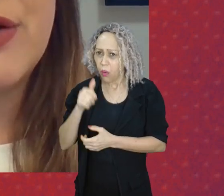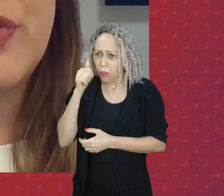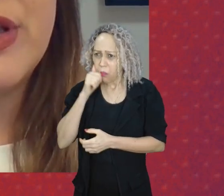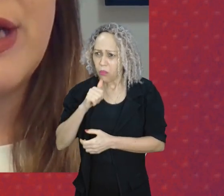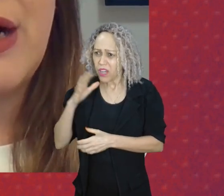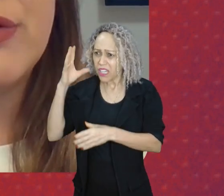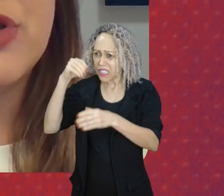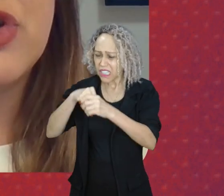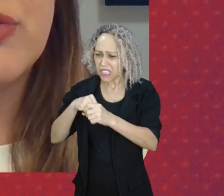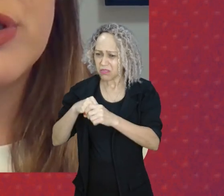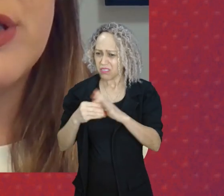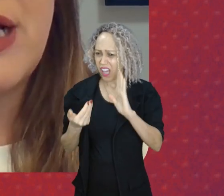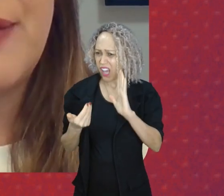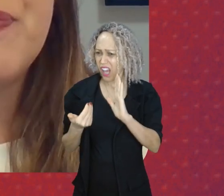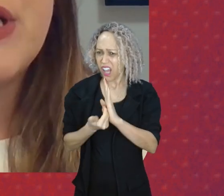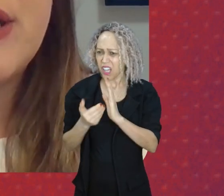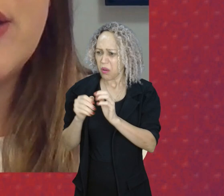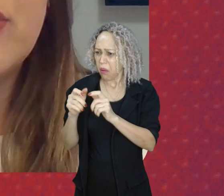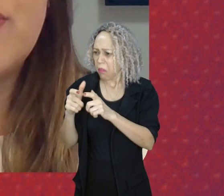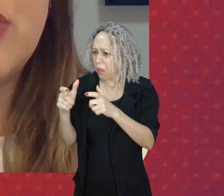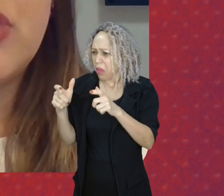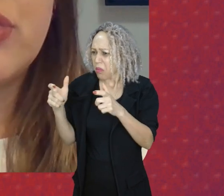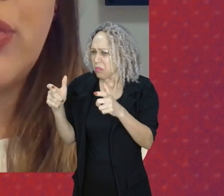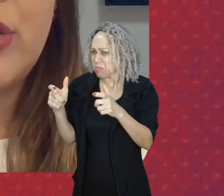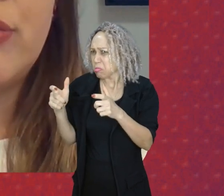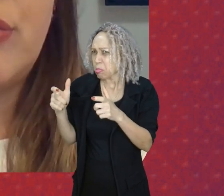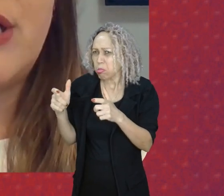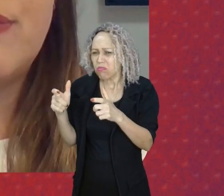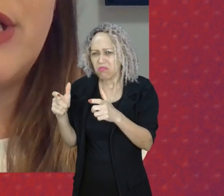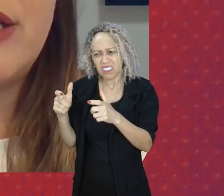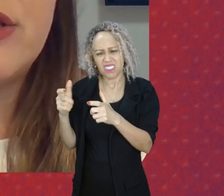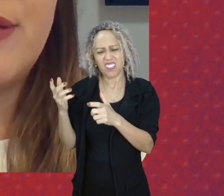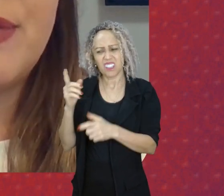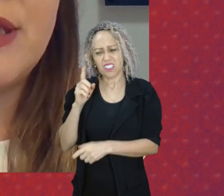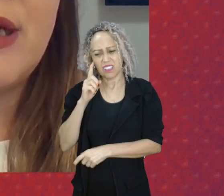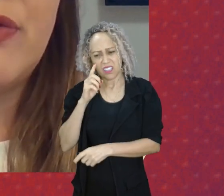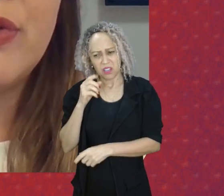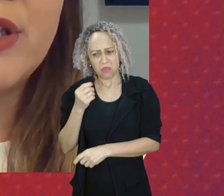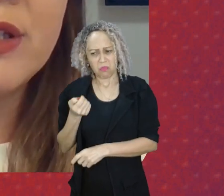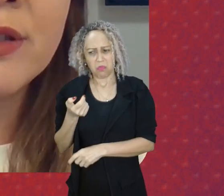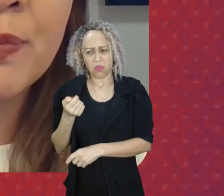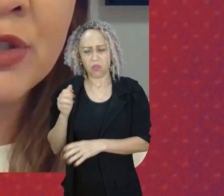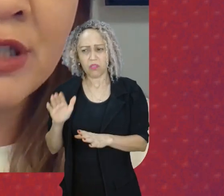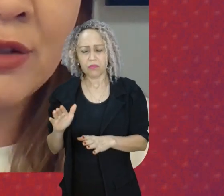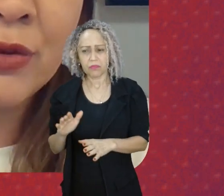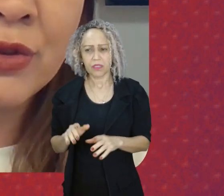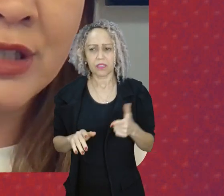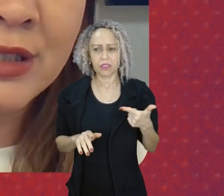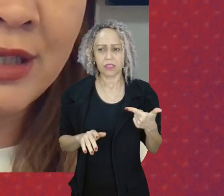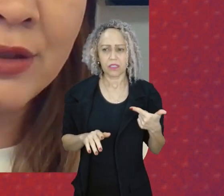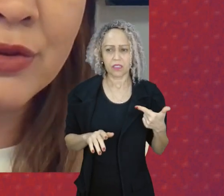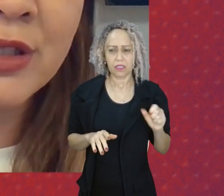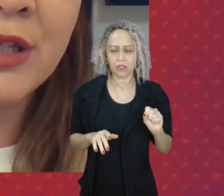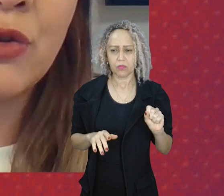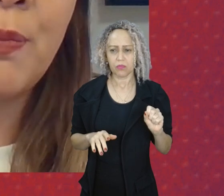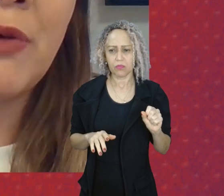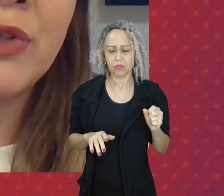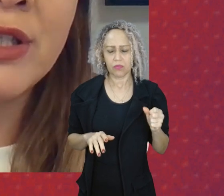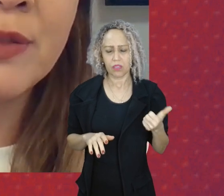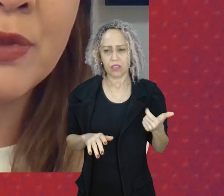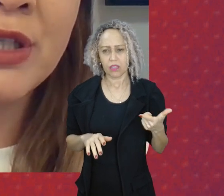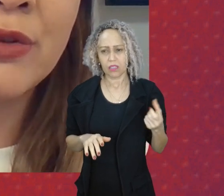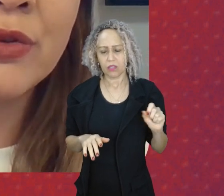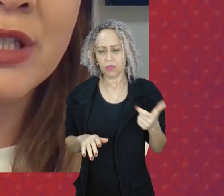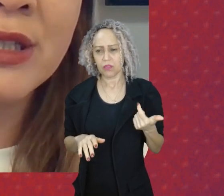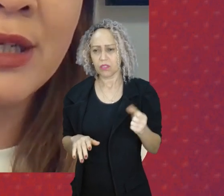na Câmara Federal. Se a gente considerar que em 2018 as mulheres representavam 15% dos assentos, né? Elas